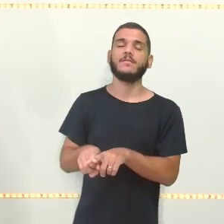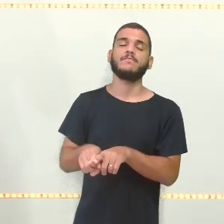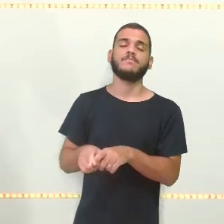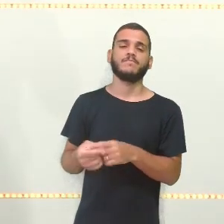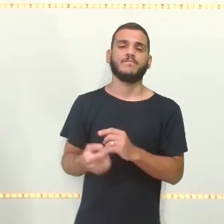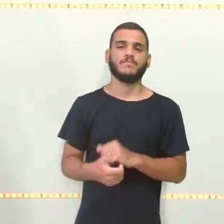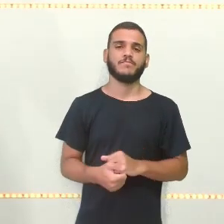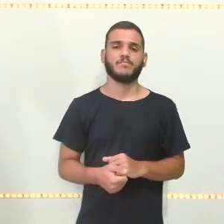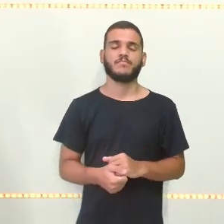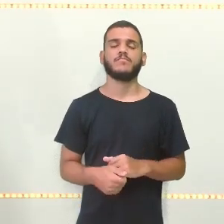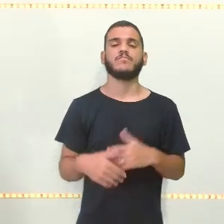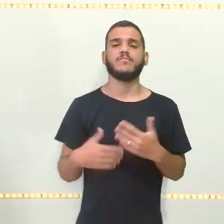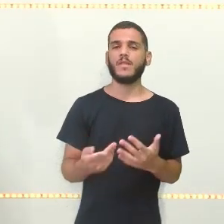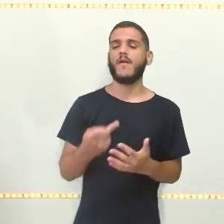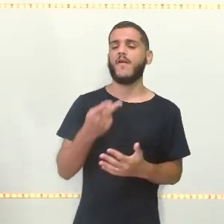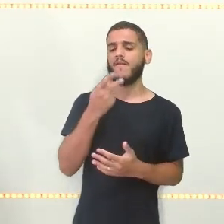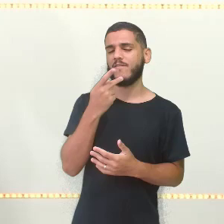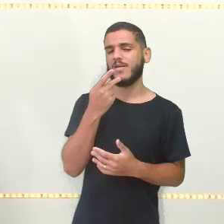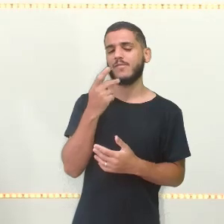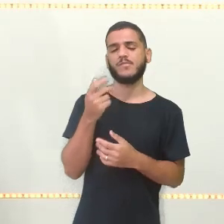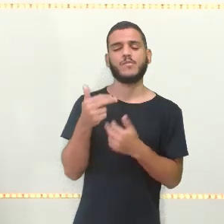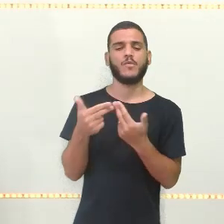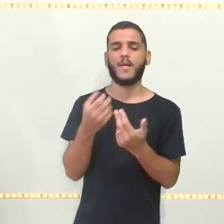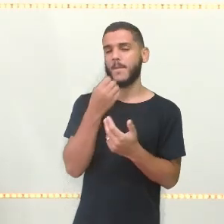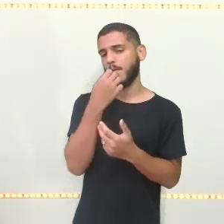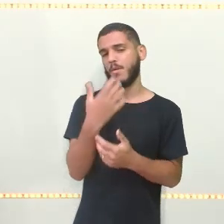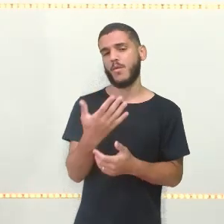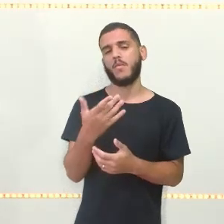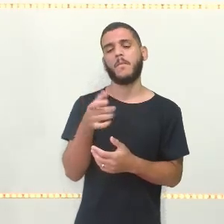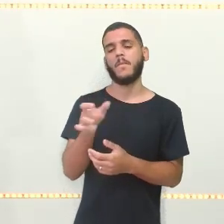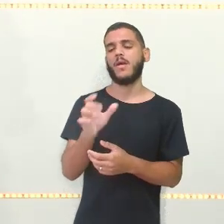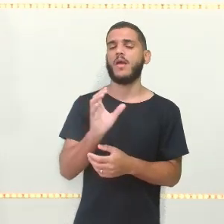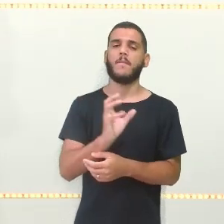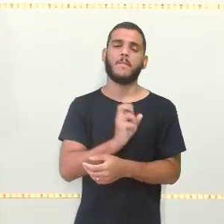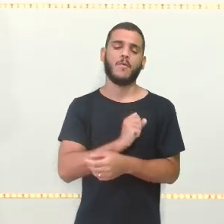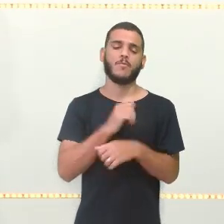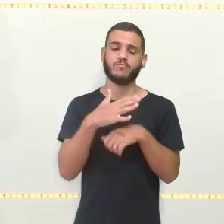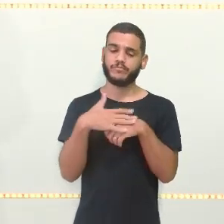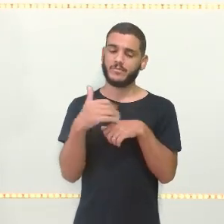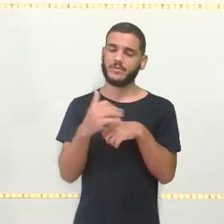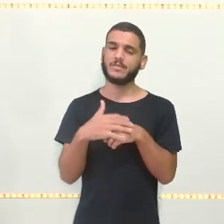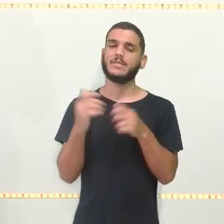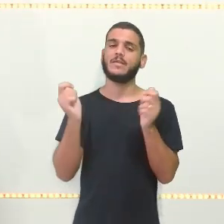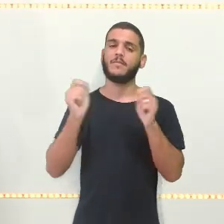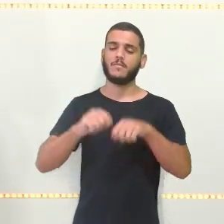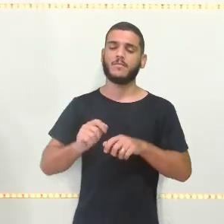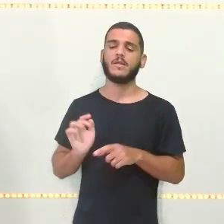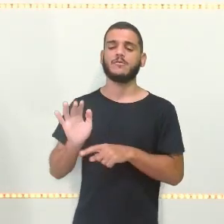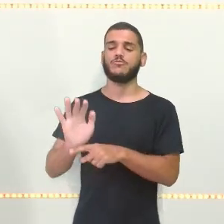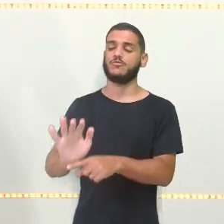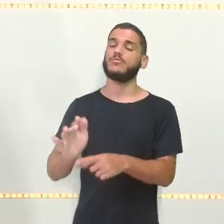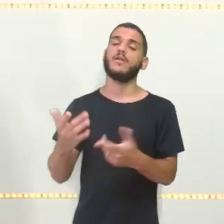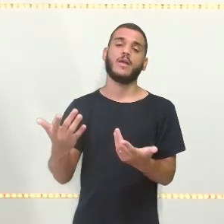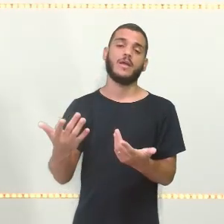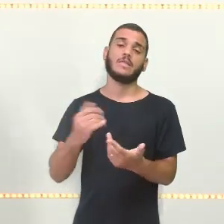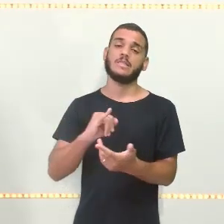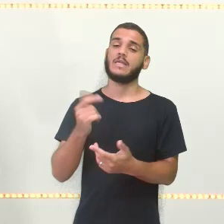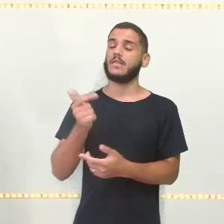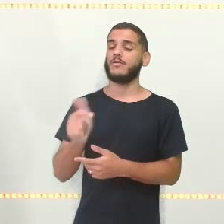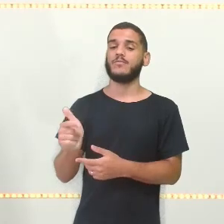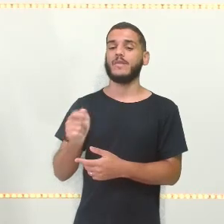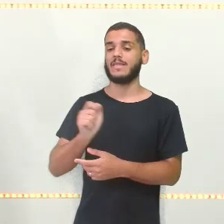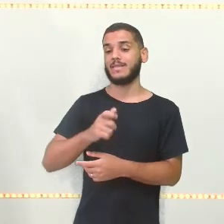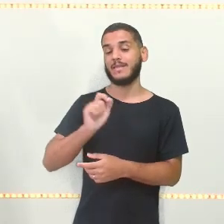a gente falar alguma coisa, uma palavra de amor, de carinho, se puder ajudar, ajuda, mas se não puder também, deixa pelo menos